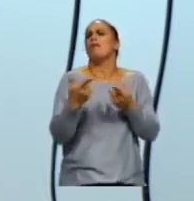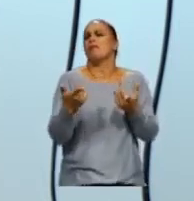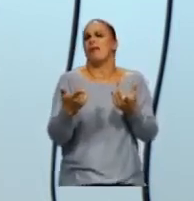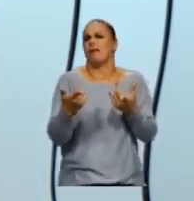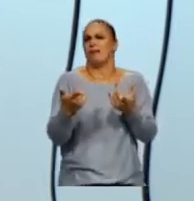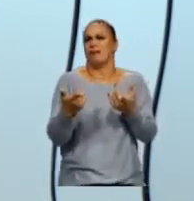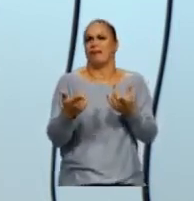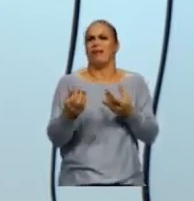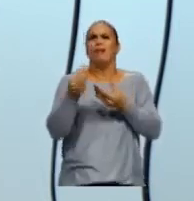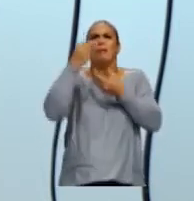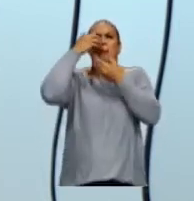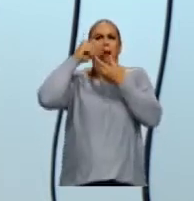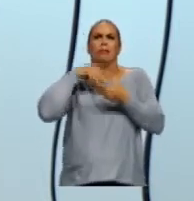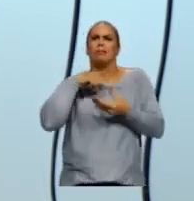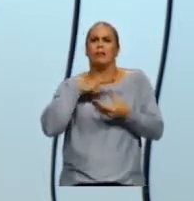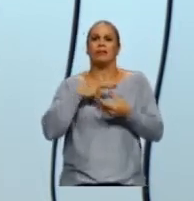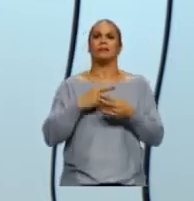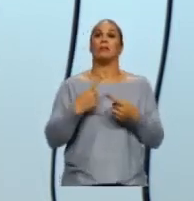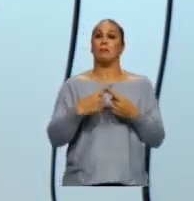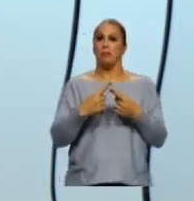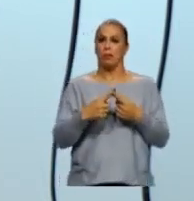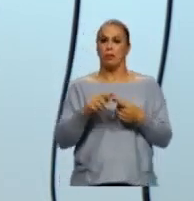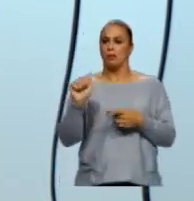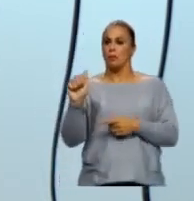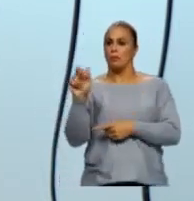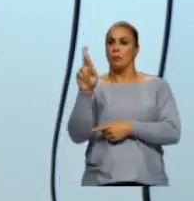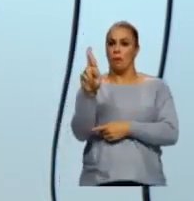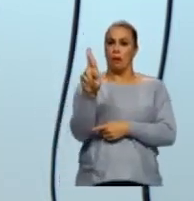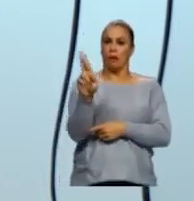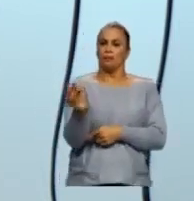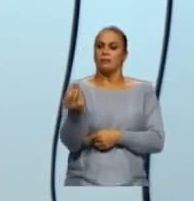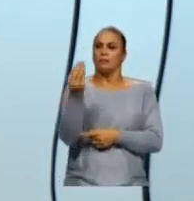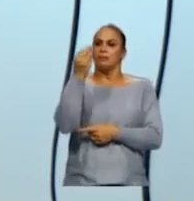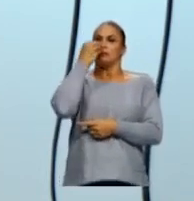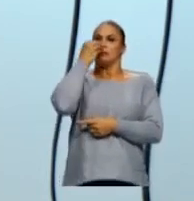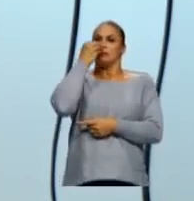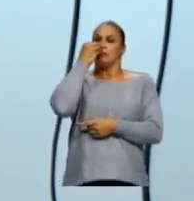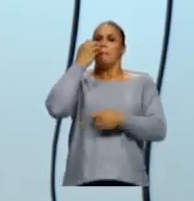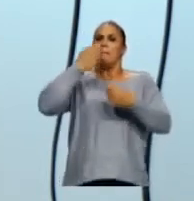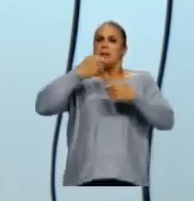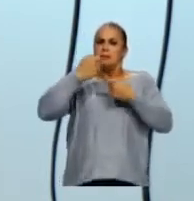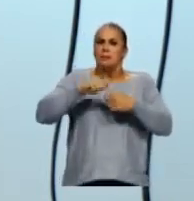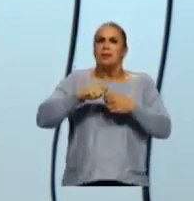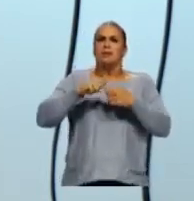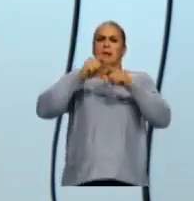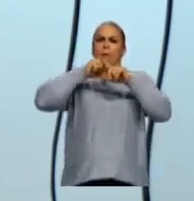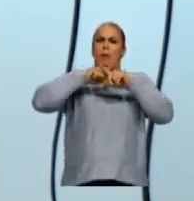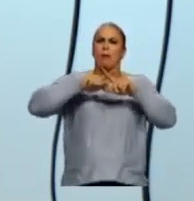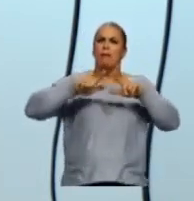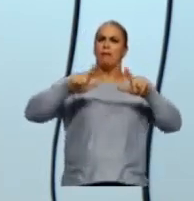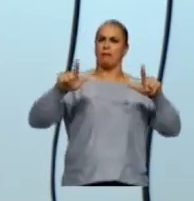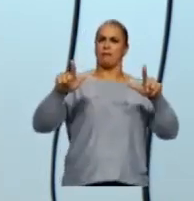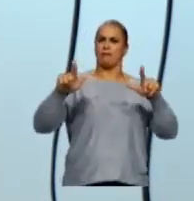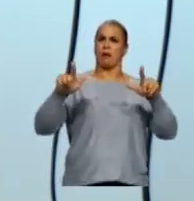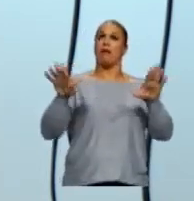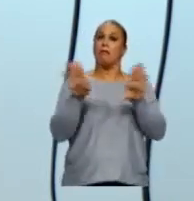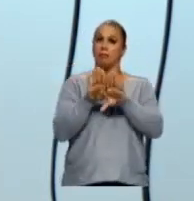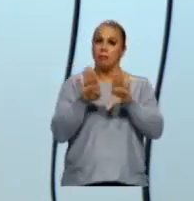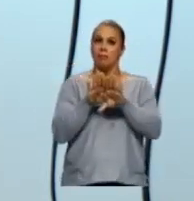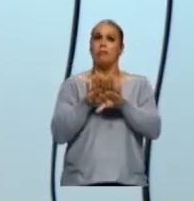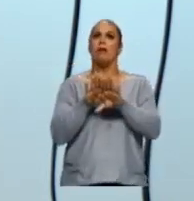para chegar até os pulmões, ele precisa de ser um ar purificado, um ar filtrado, um ar aquecido.